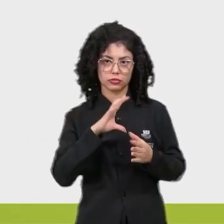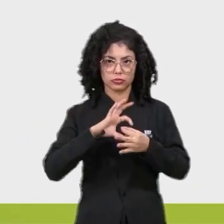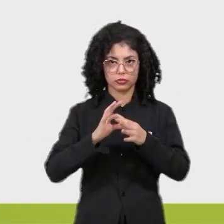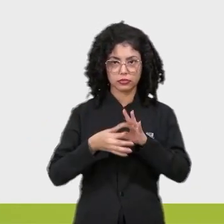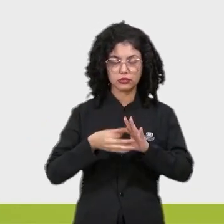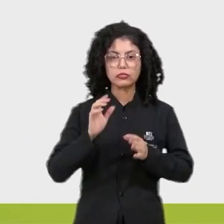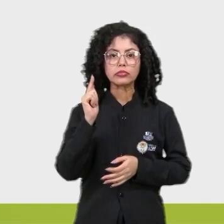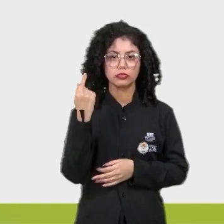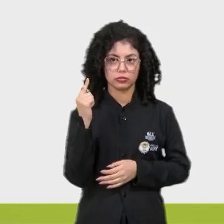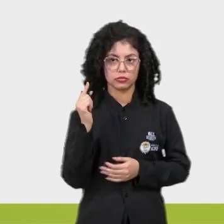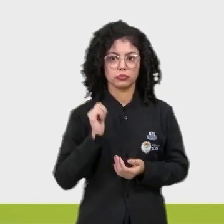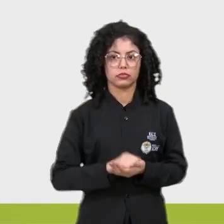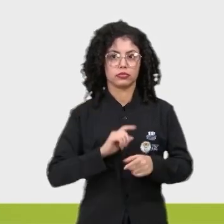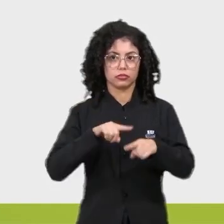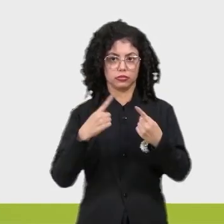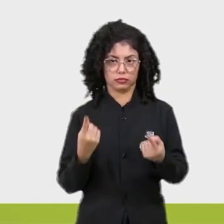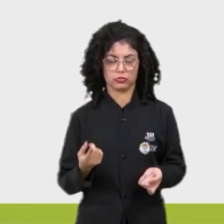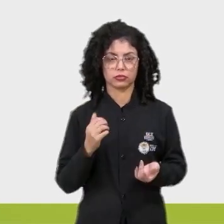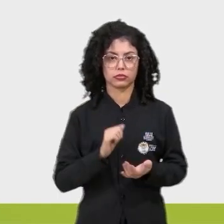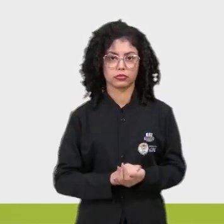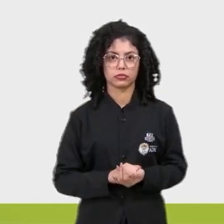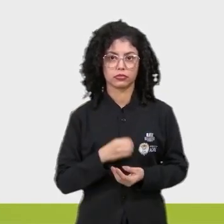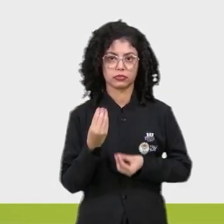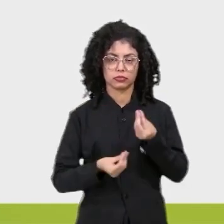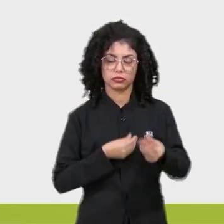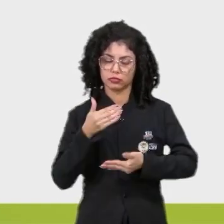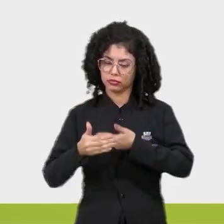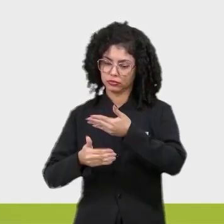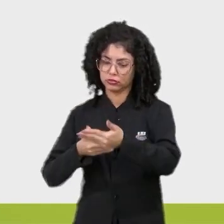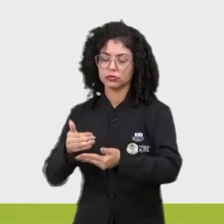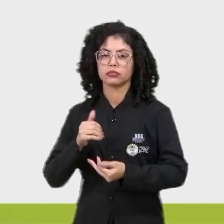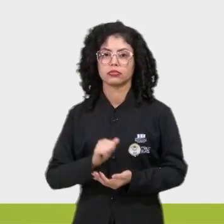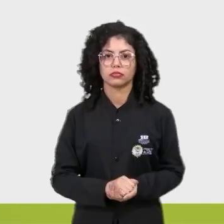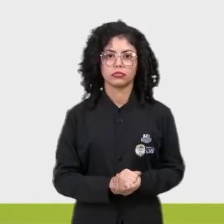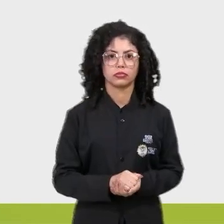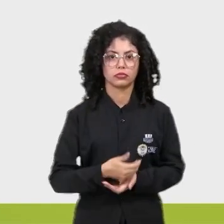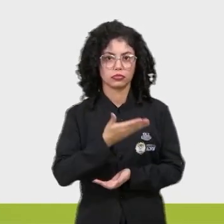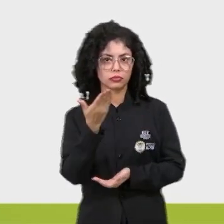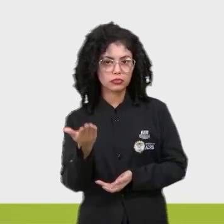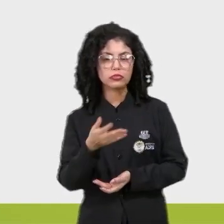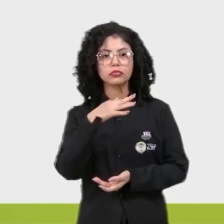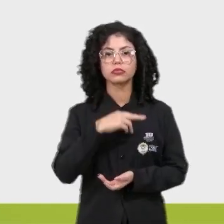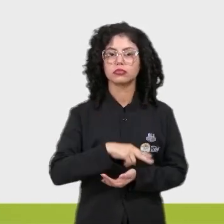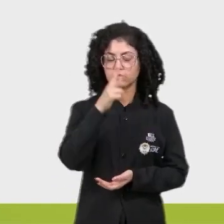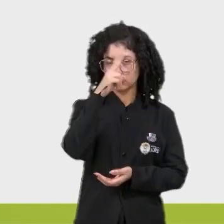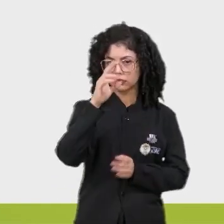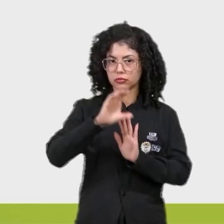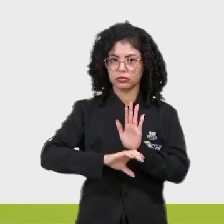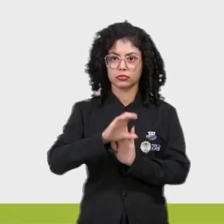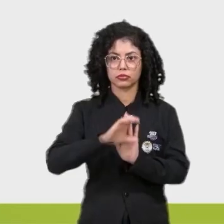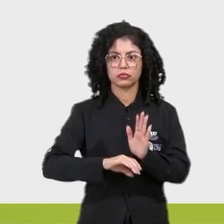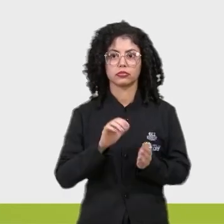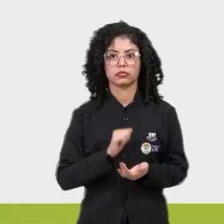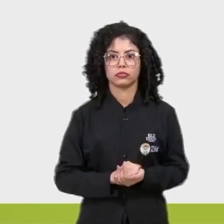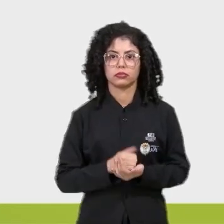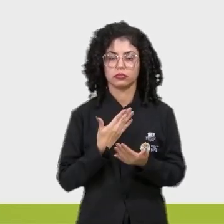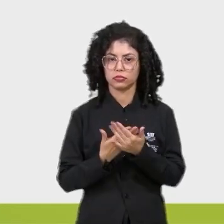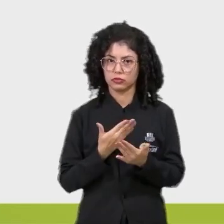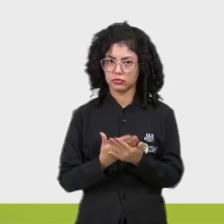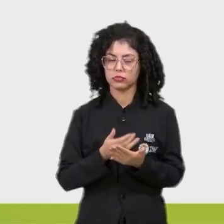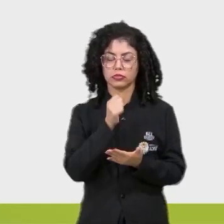geografia. Porém, com o decorrer da aula, com vocês relembrando os conceitos através da aula, vocês vão